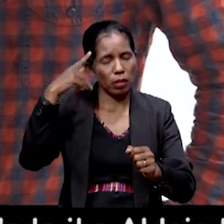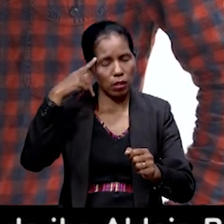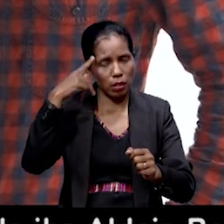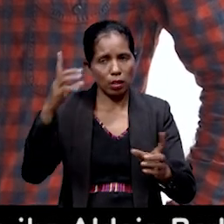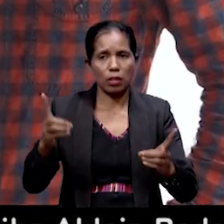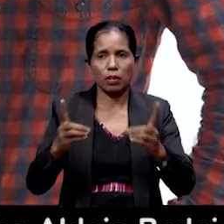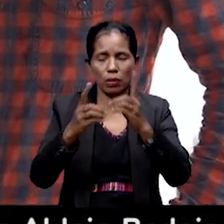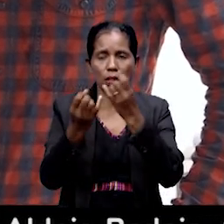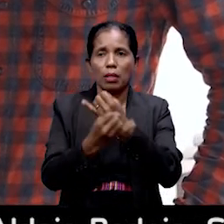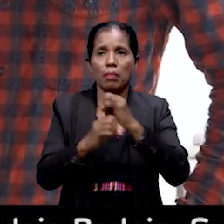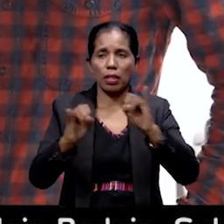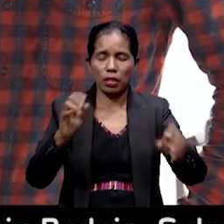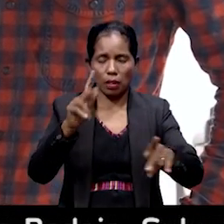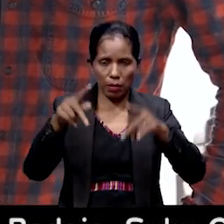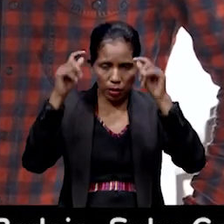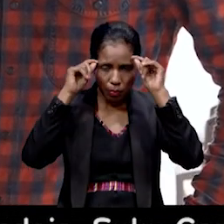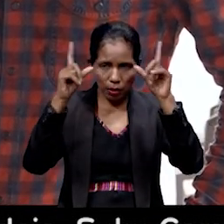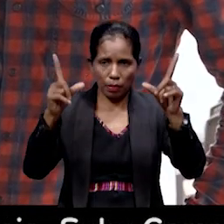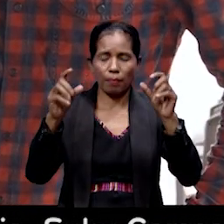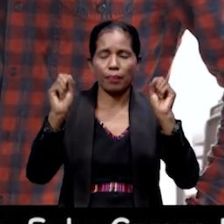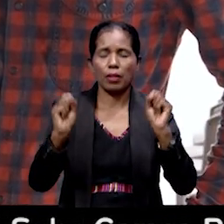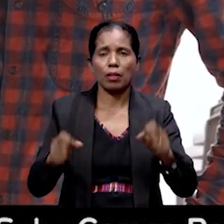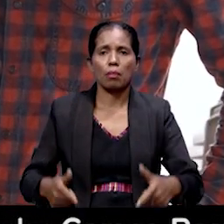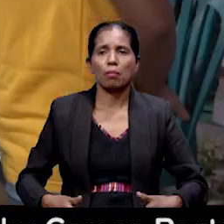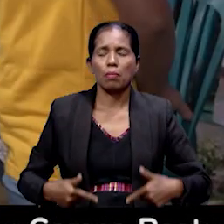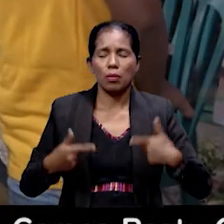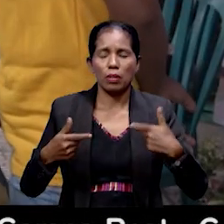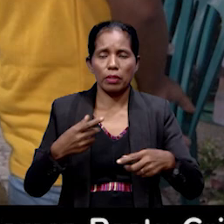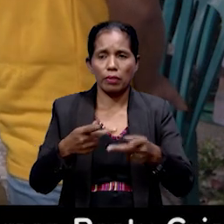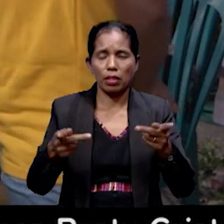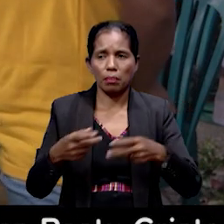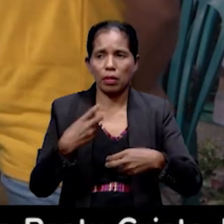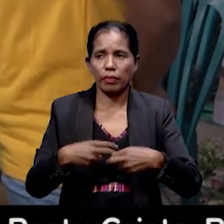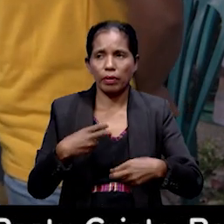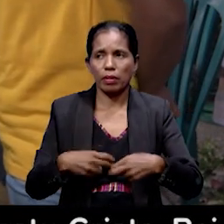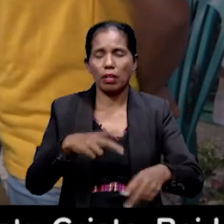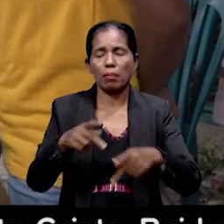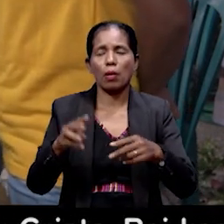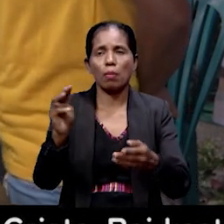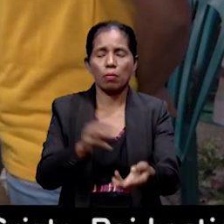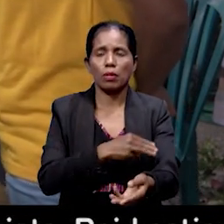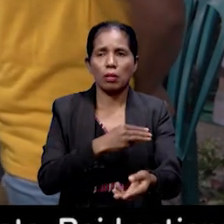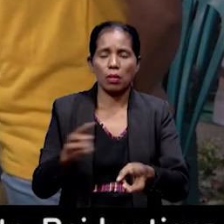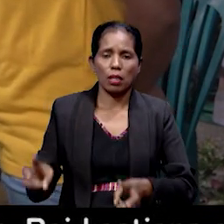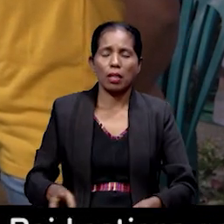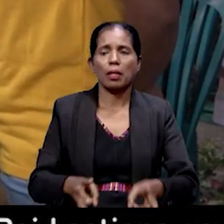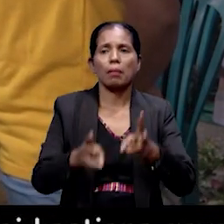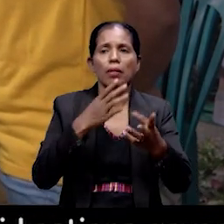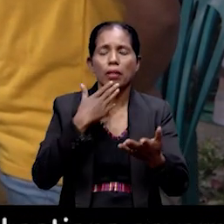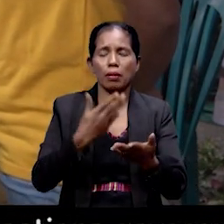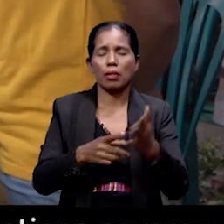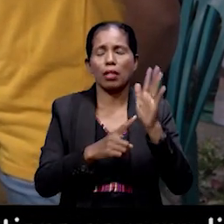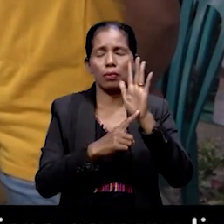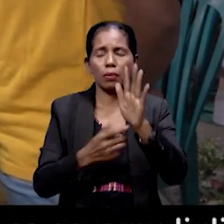timoruan. No dar timoruan, a tu estende mores e a situação nebe difícil, poema ou música macanesan darang nebe diak, a tu expressa